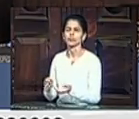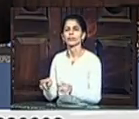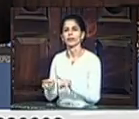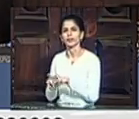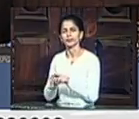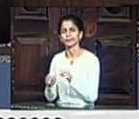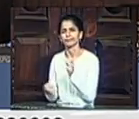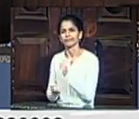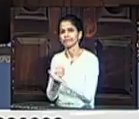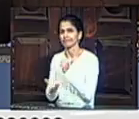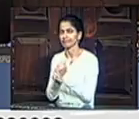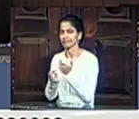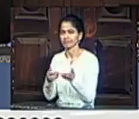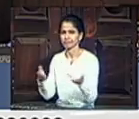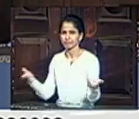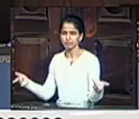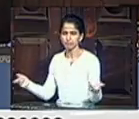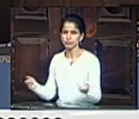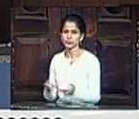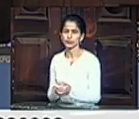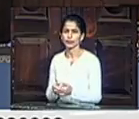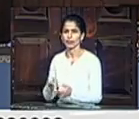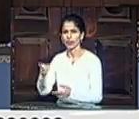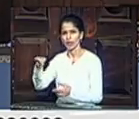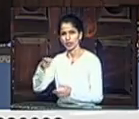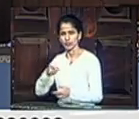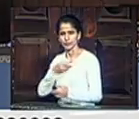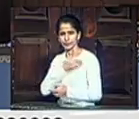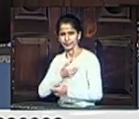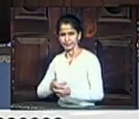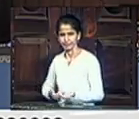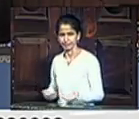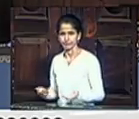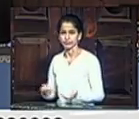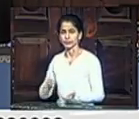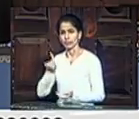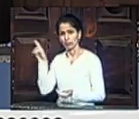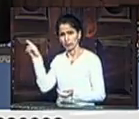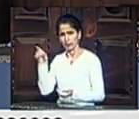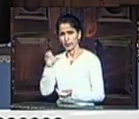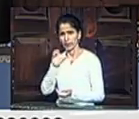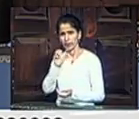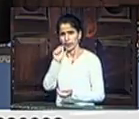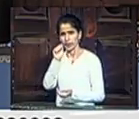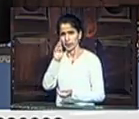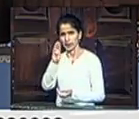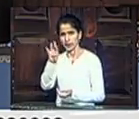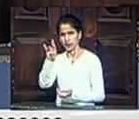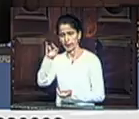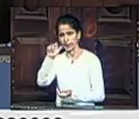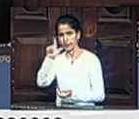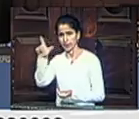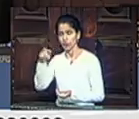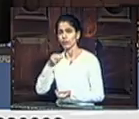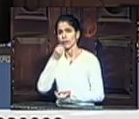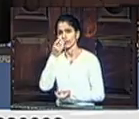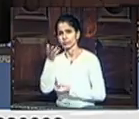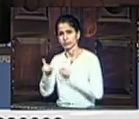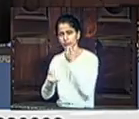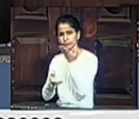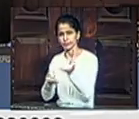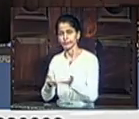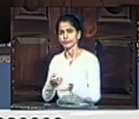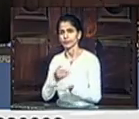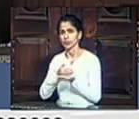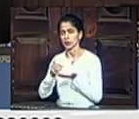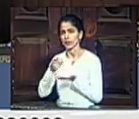favores prestados a esse ex-governador. O Sérgio Cabral, num dos depoimentos dele, inclusive, começa a